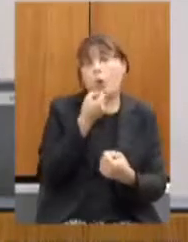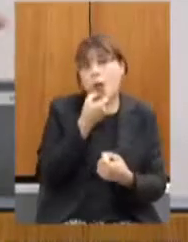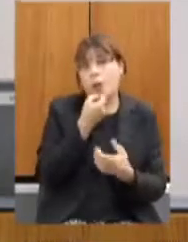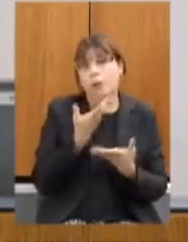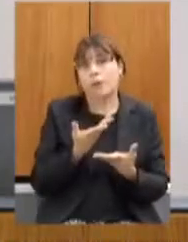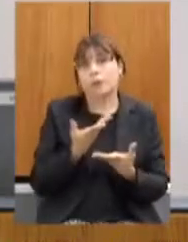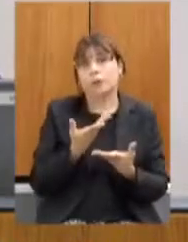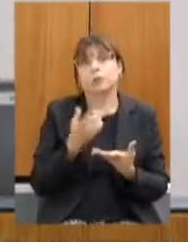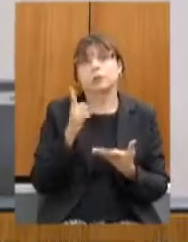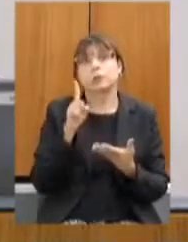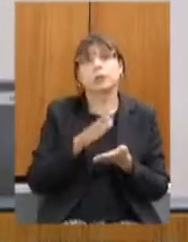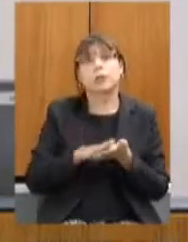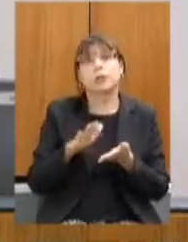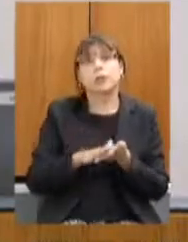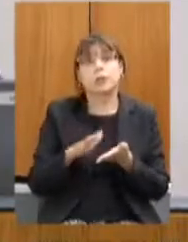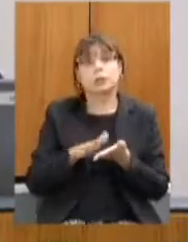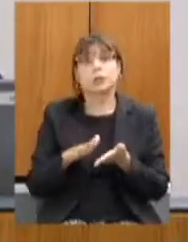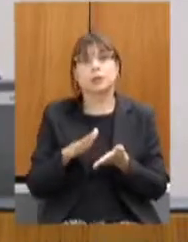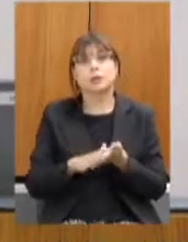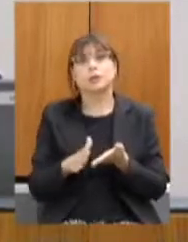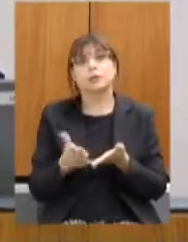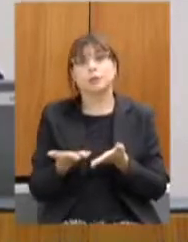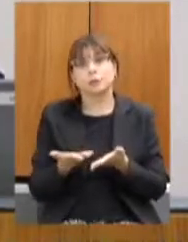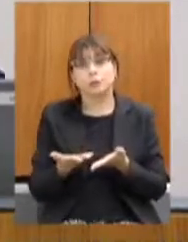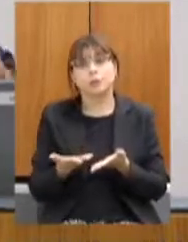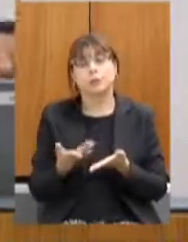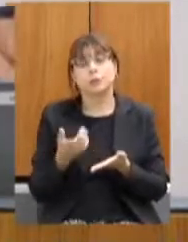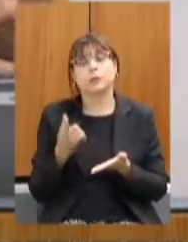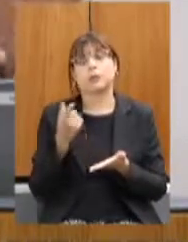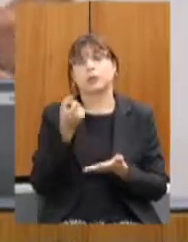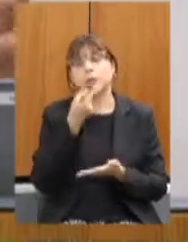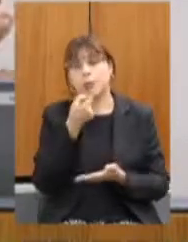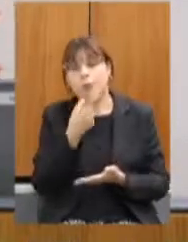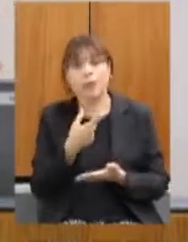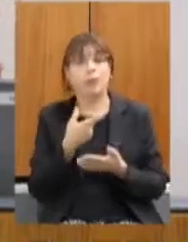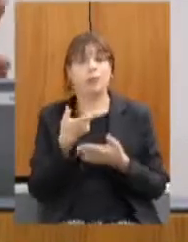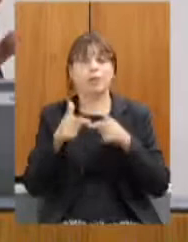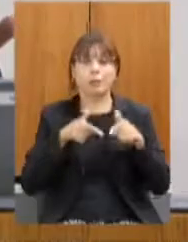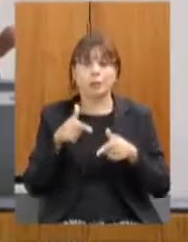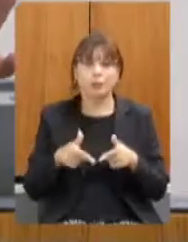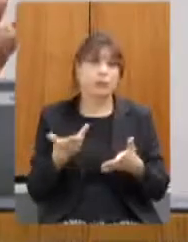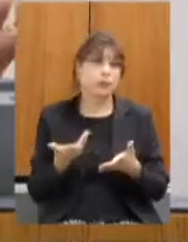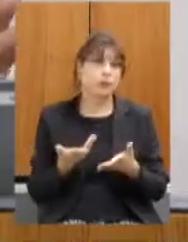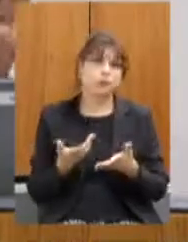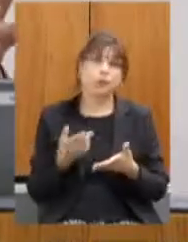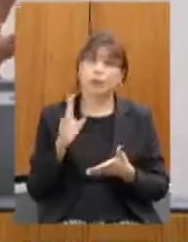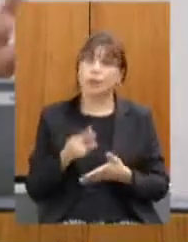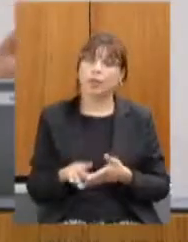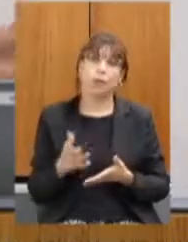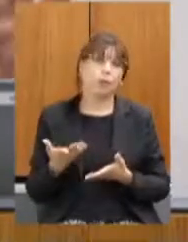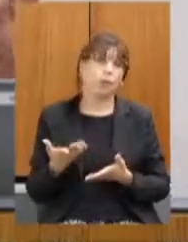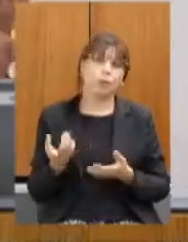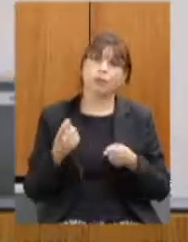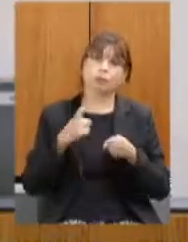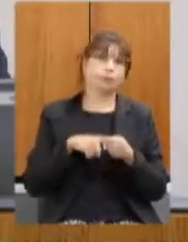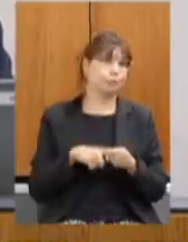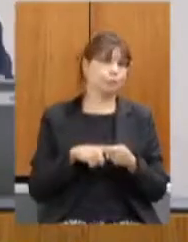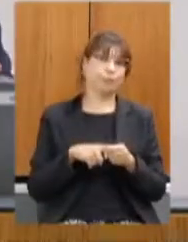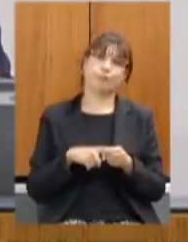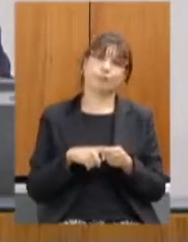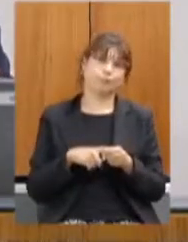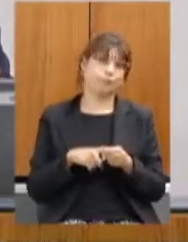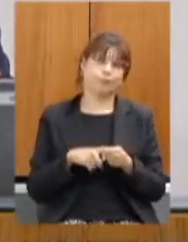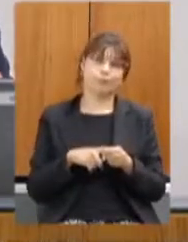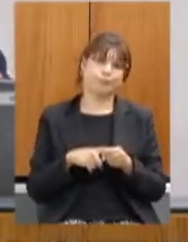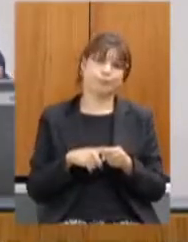todo esse custeio desses insumos e desses medicamentos e todo esse trabalho não é ressarcido ao